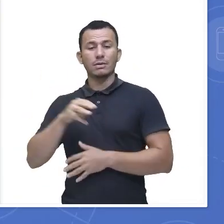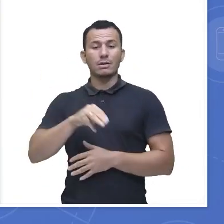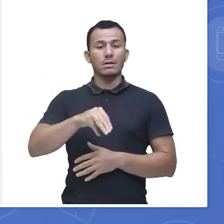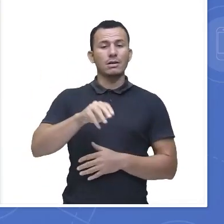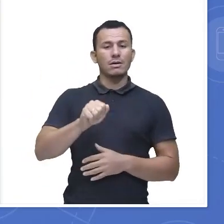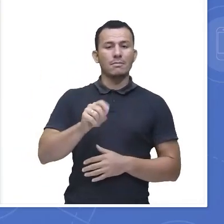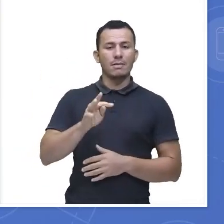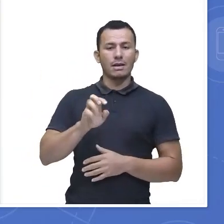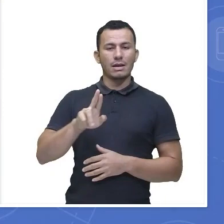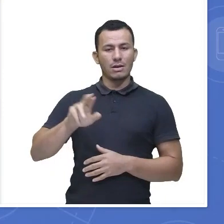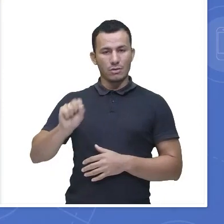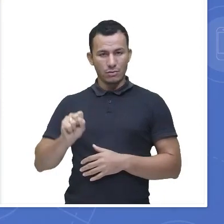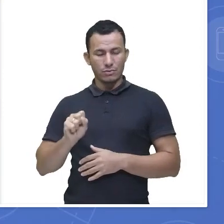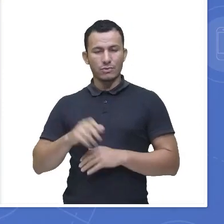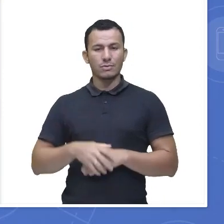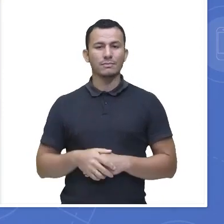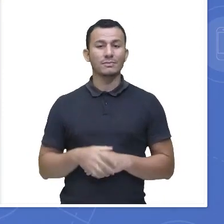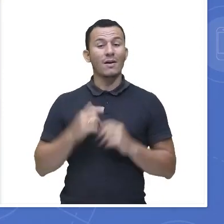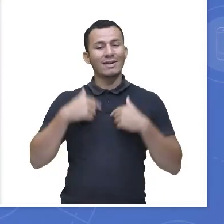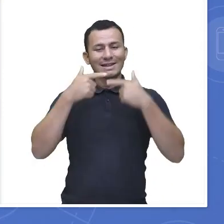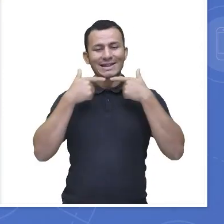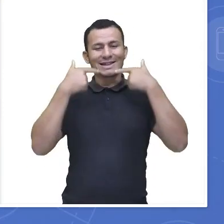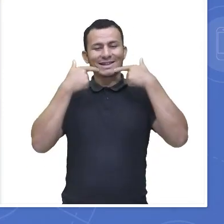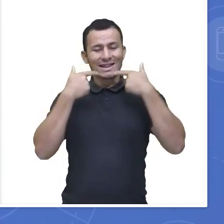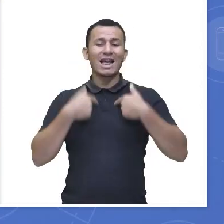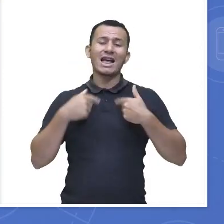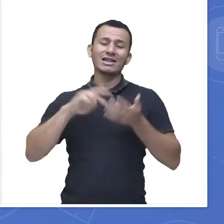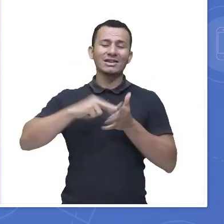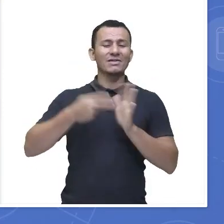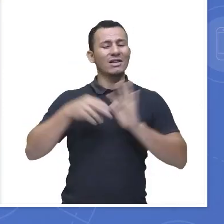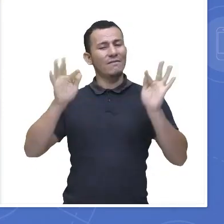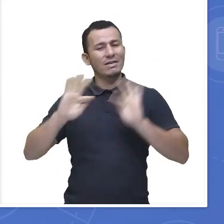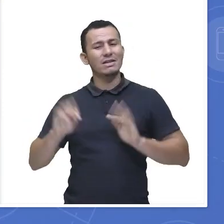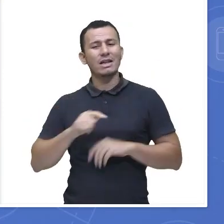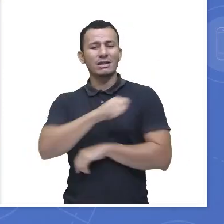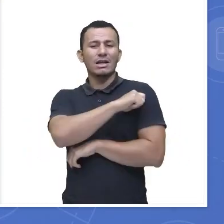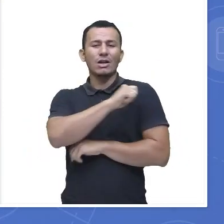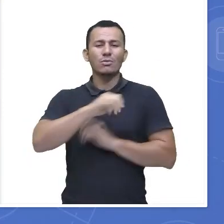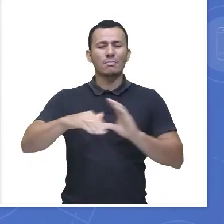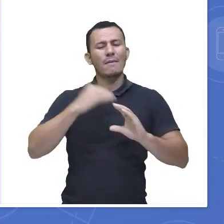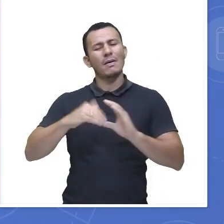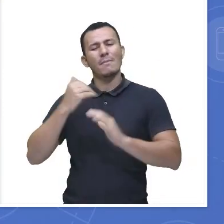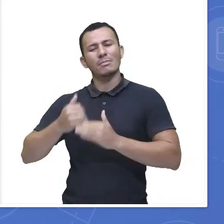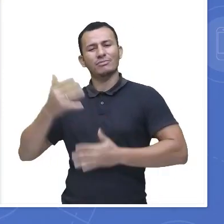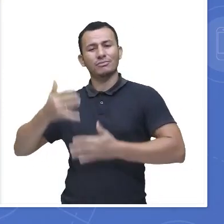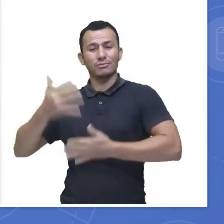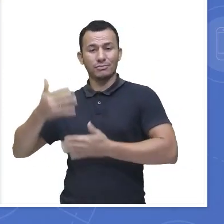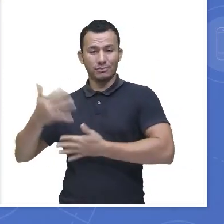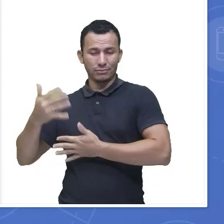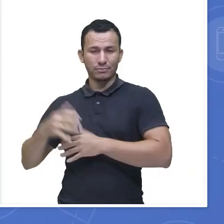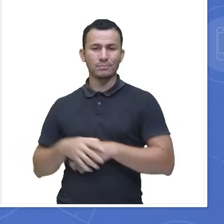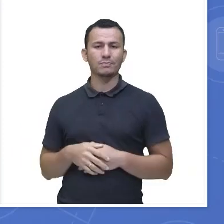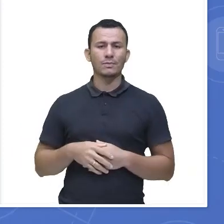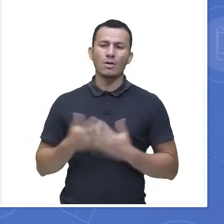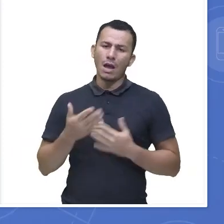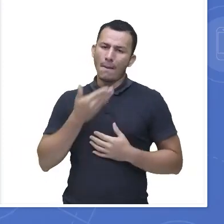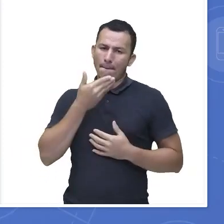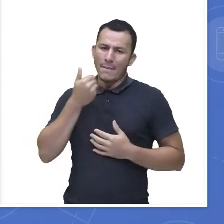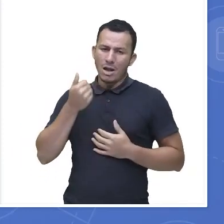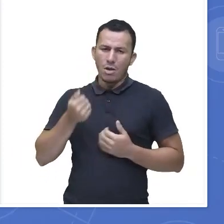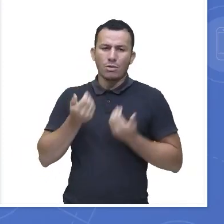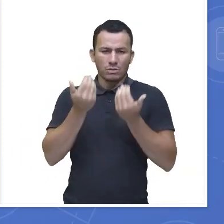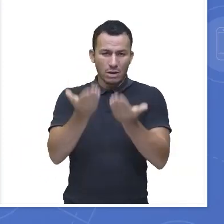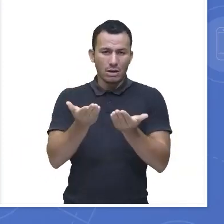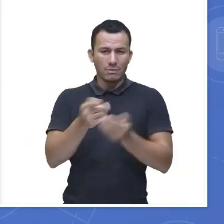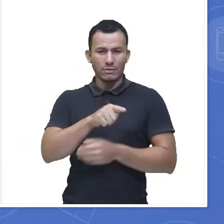participando, fico muito feliz. Olha o meu sorriso, gente, fica bem aqui quando observe que os alunos estão participando. Nós queremos o melhor para vocês.